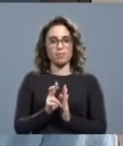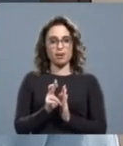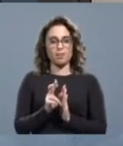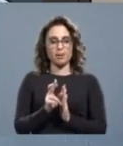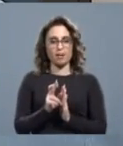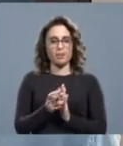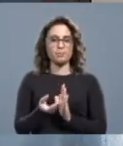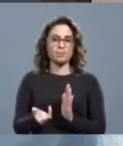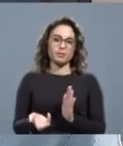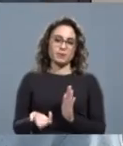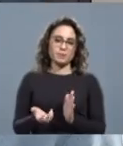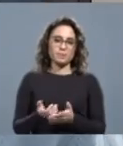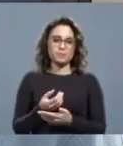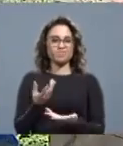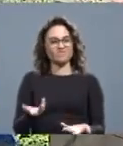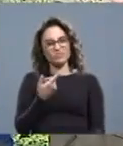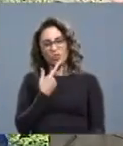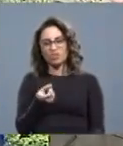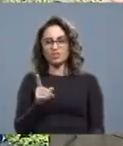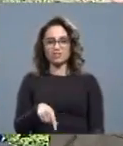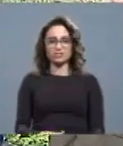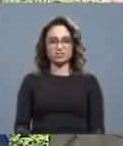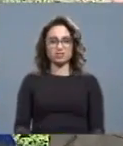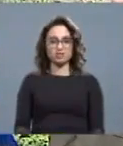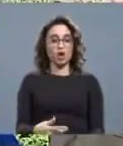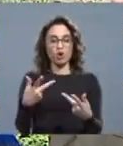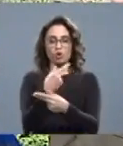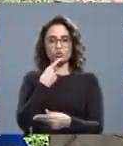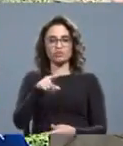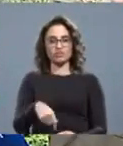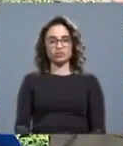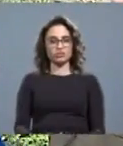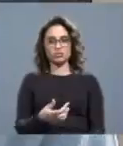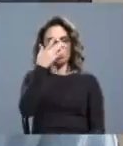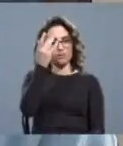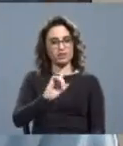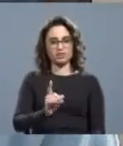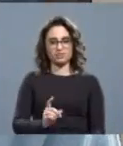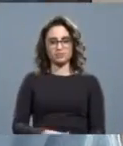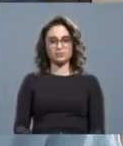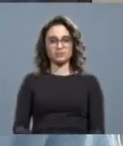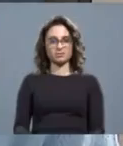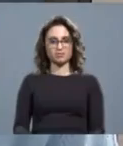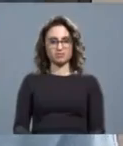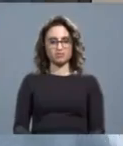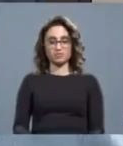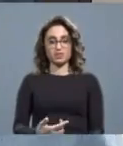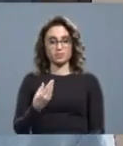do... Isto tem que ser averiguado. Paulo, corta outra vez. Junta à fossa.